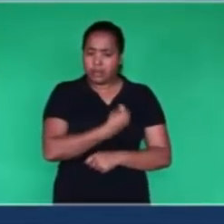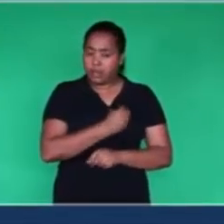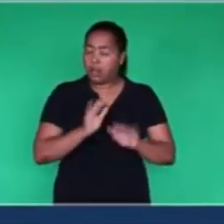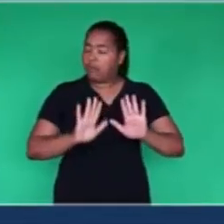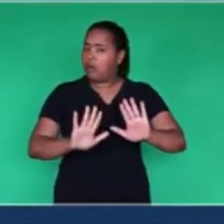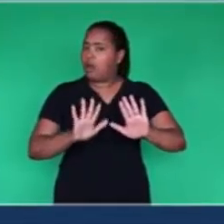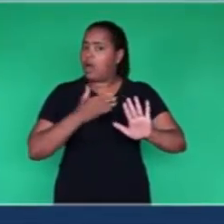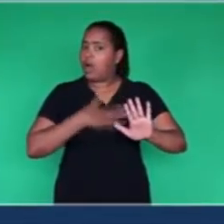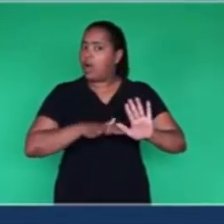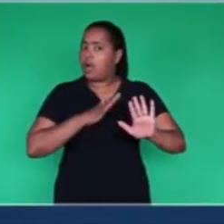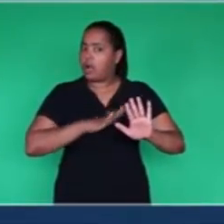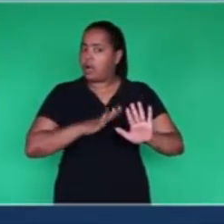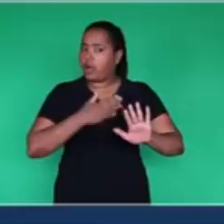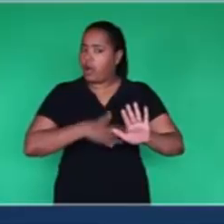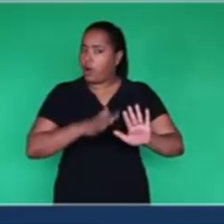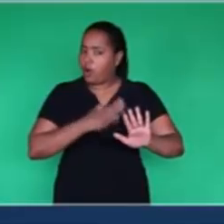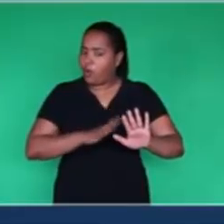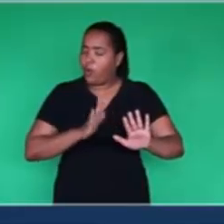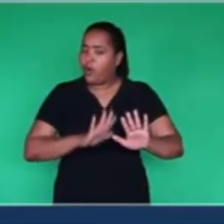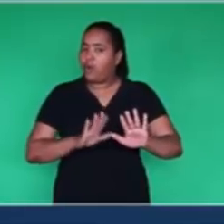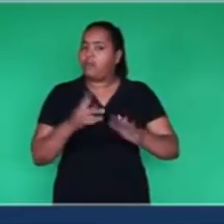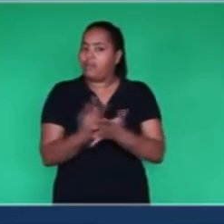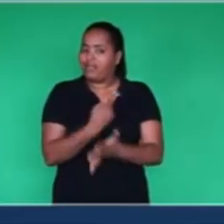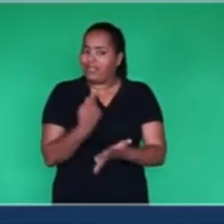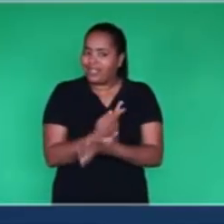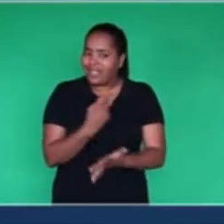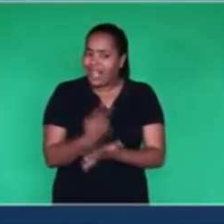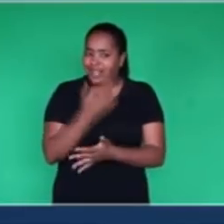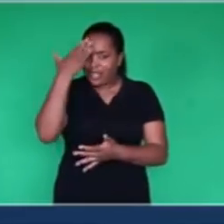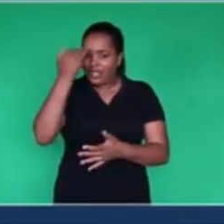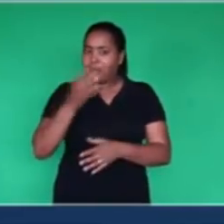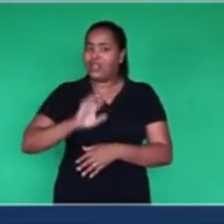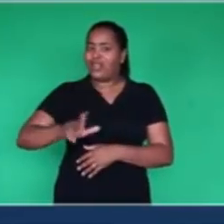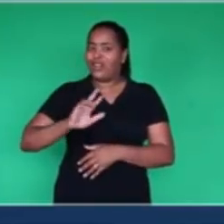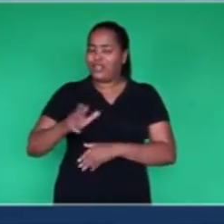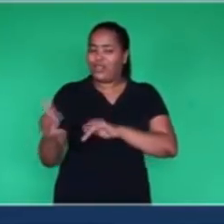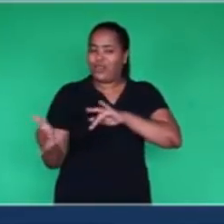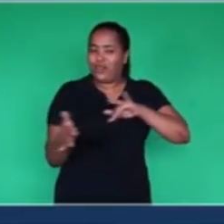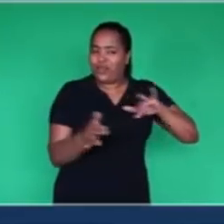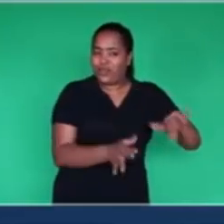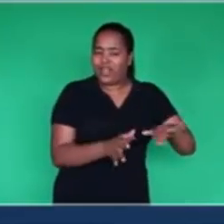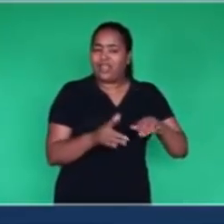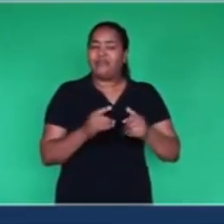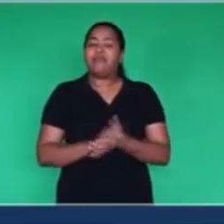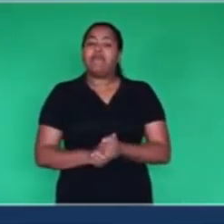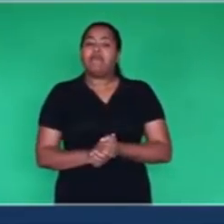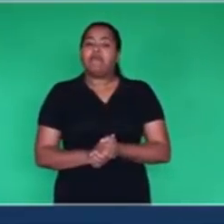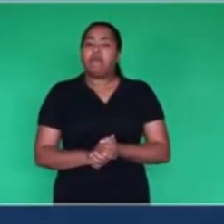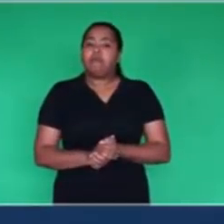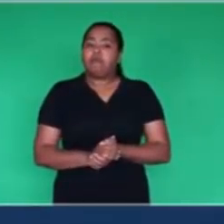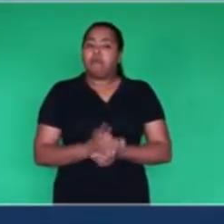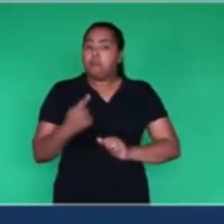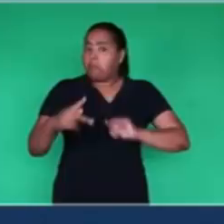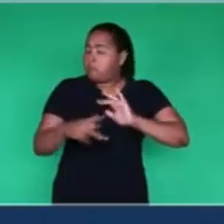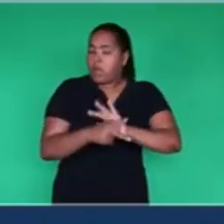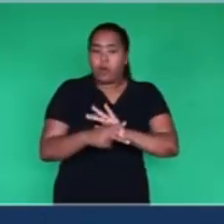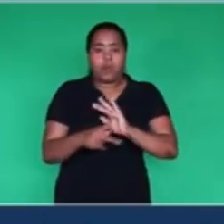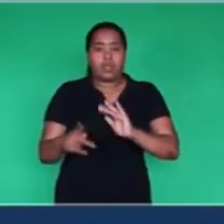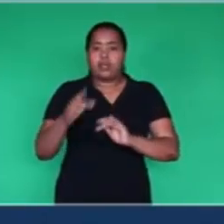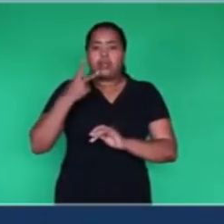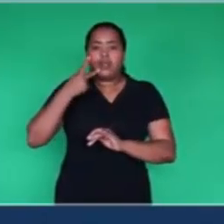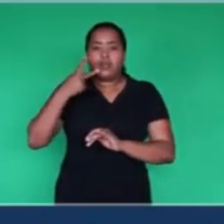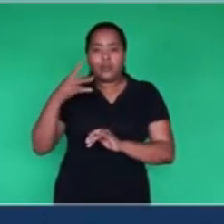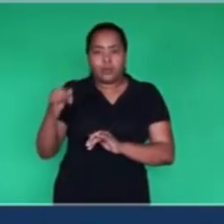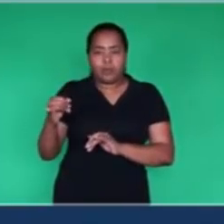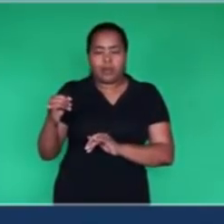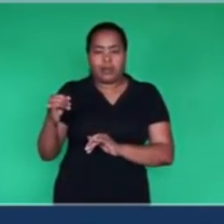não, soberba. Soberba da vida, desculpa. Sabedoria é outra coisa. E a soberba da vida. Da vida. Depois não é do Pai. Depois bota em outra cor aqui isso aqui,